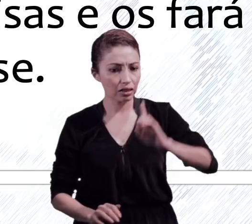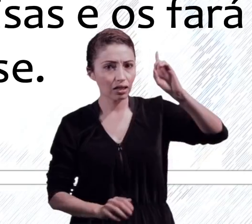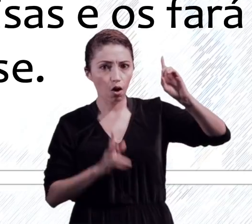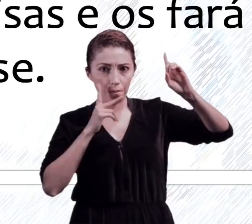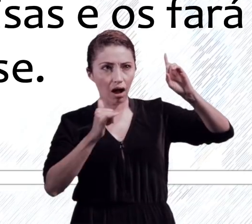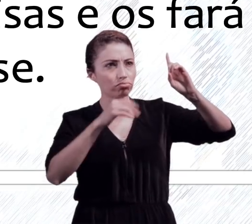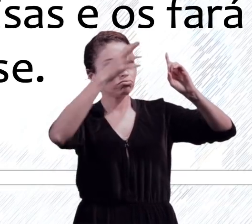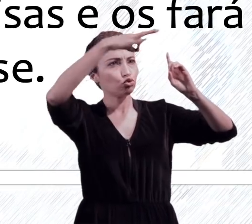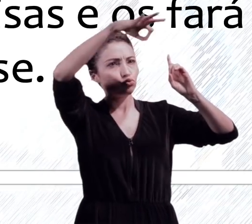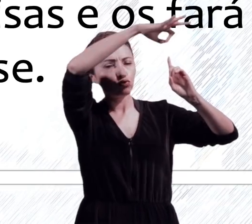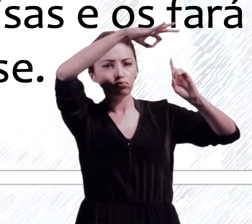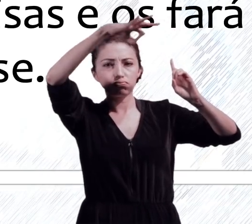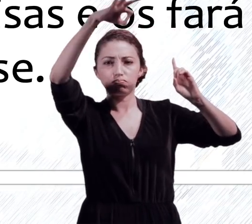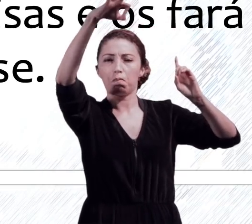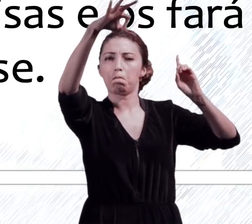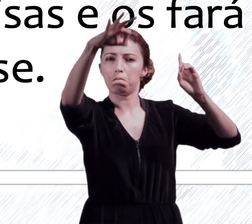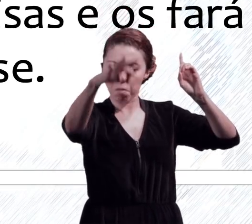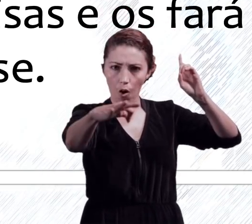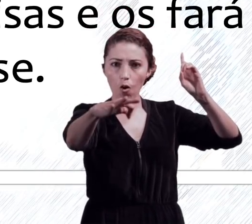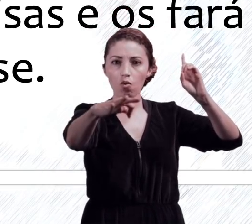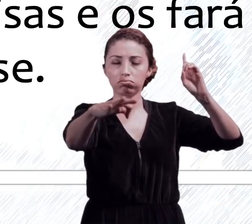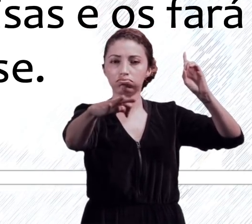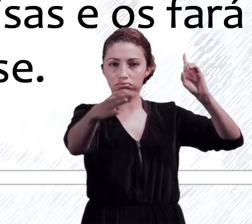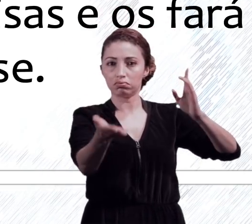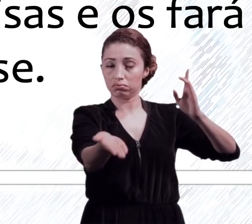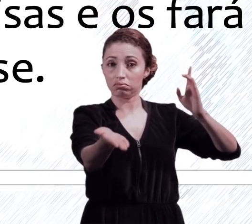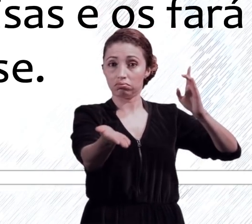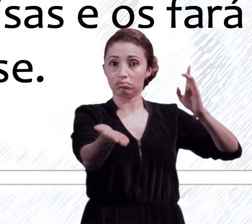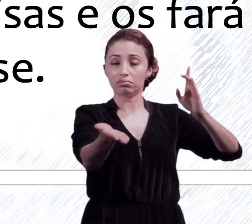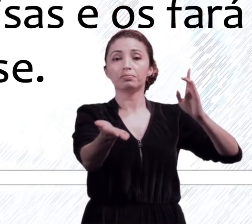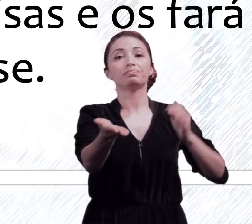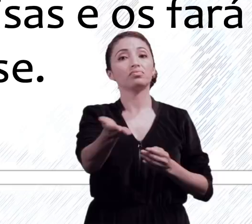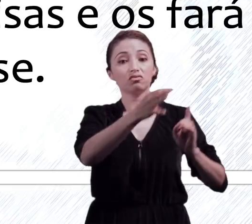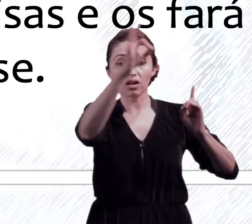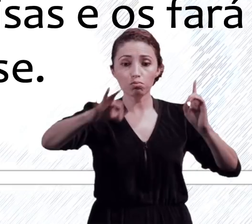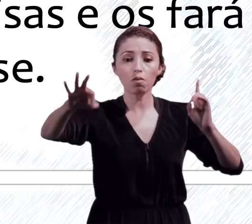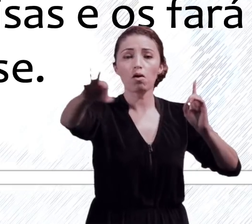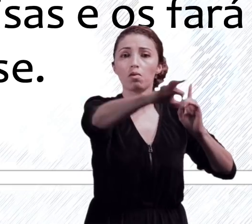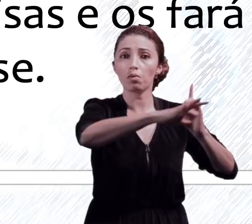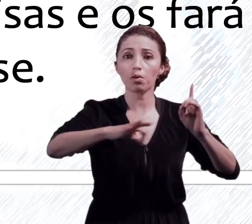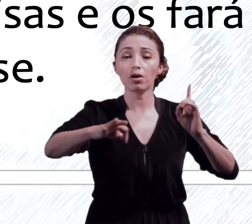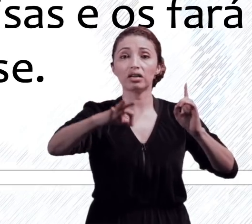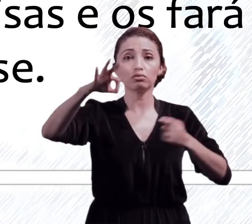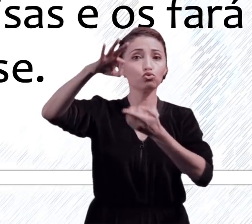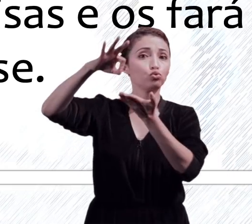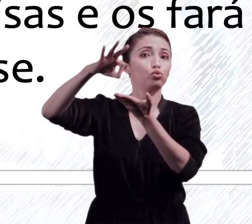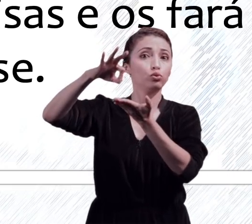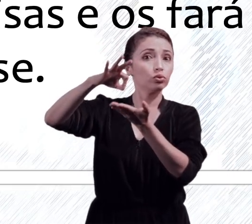o Encorajador, o Espírito Santo, como meu representante,